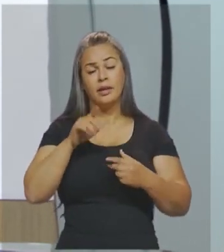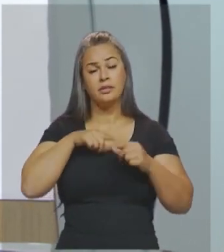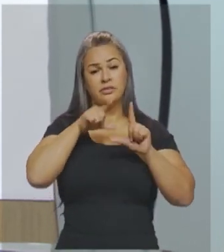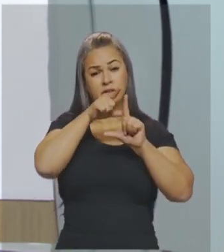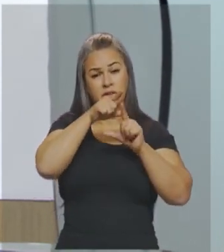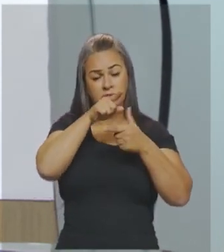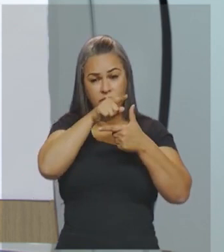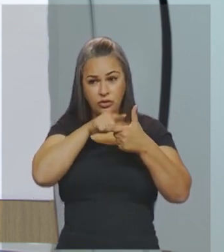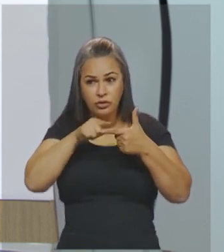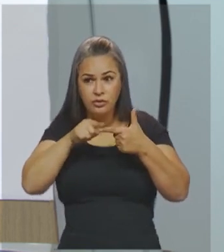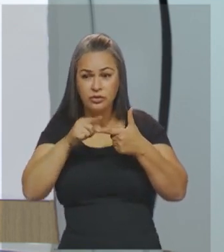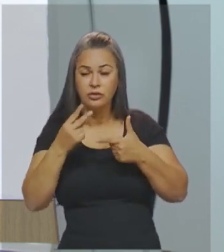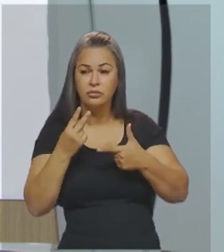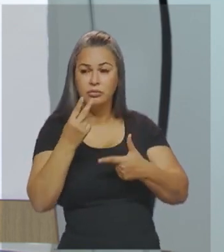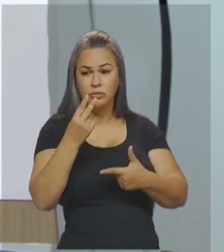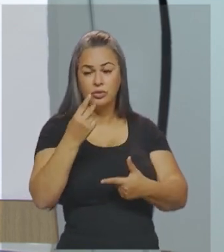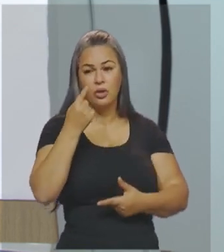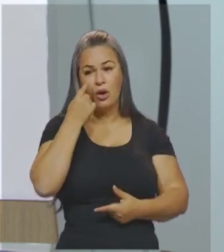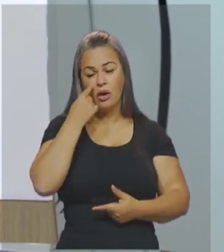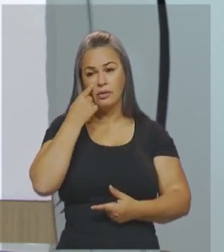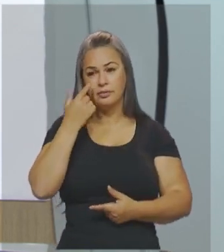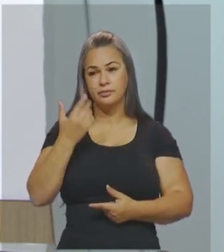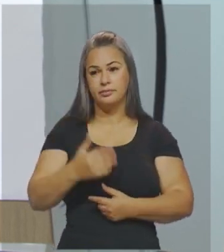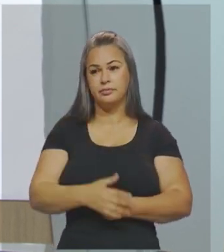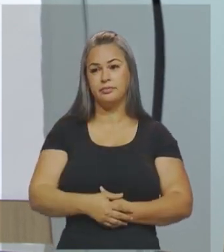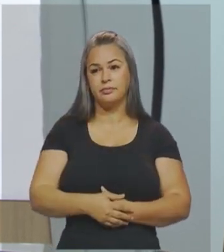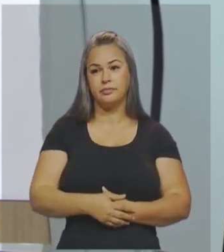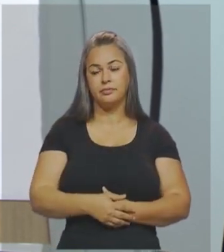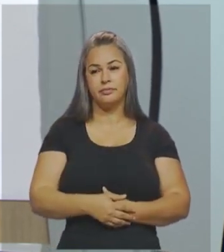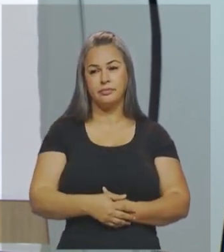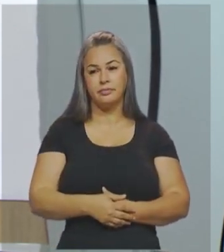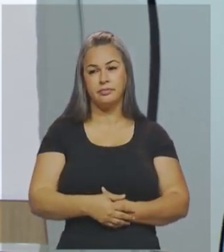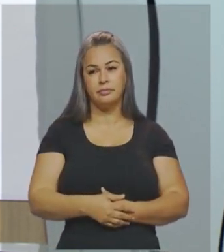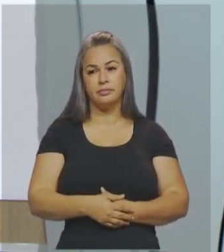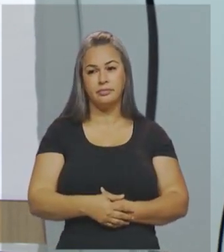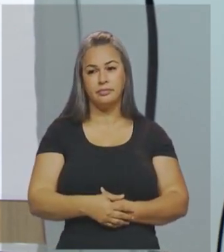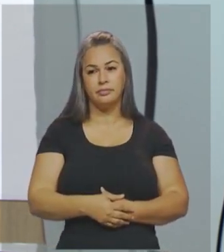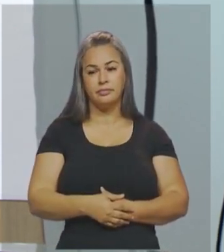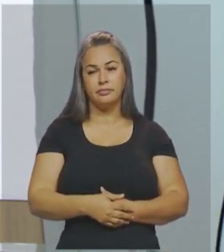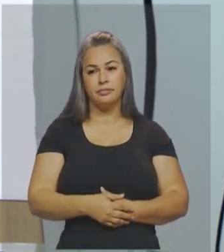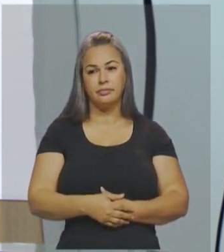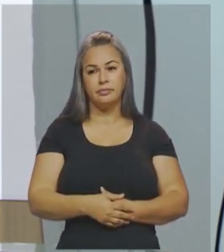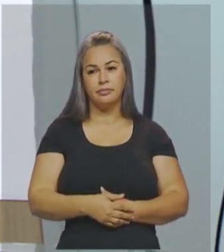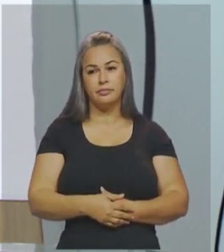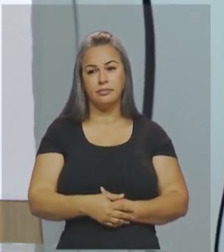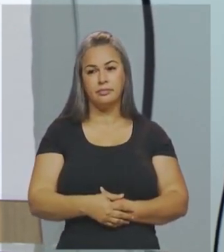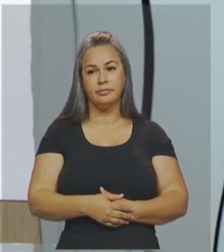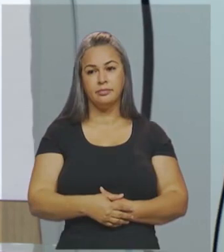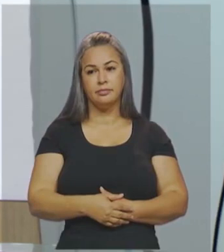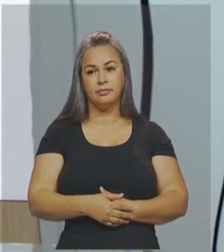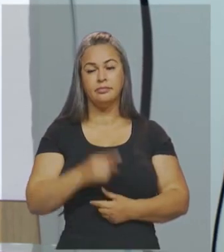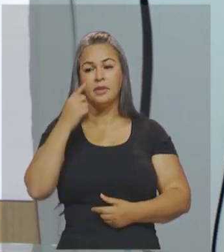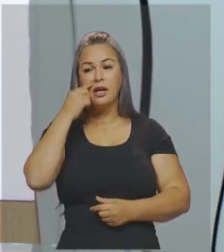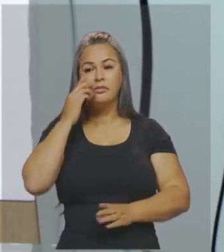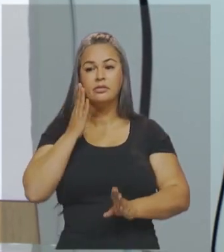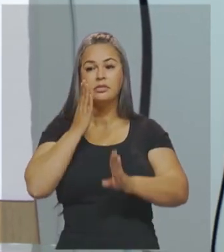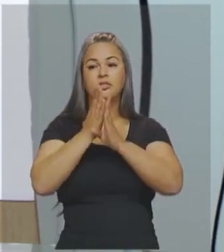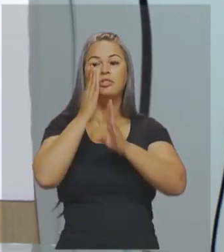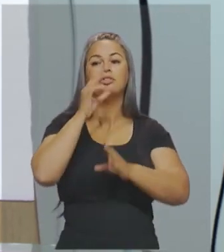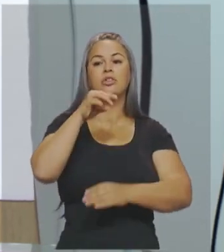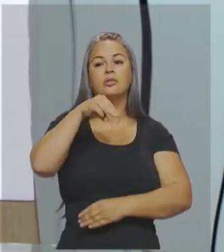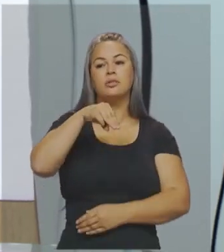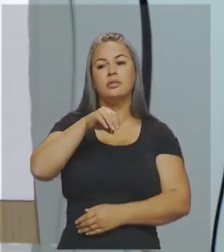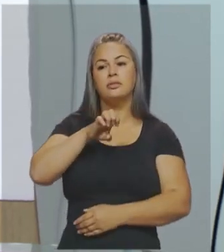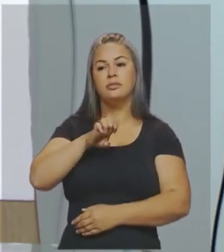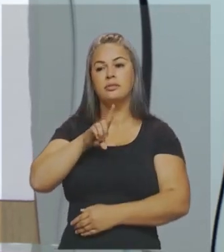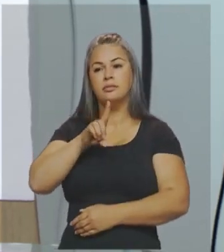resto 1. Ou seja, vai ter o termo central. Então, esse termo central aqui, que é, no caso, a nossa mediana.